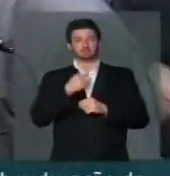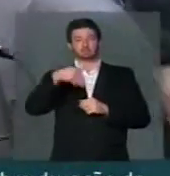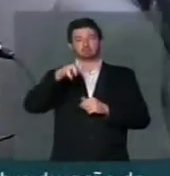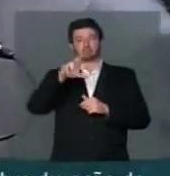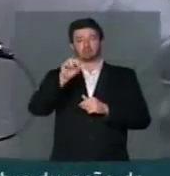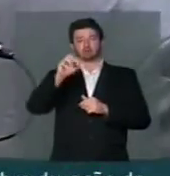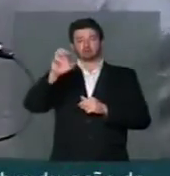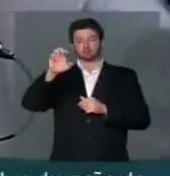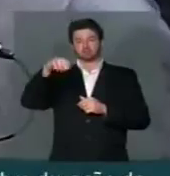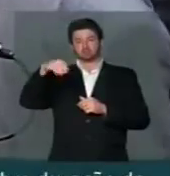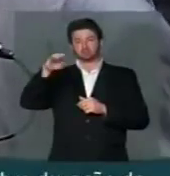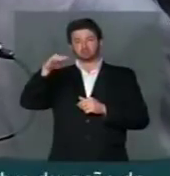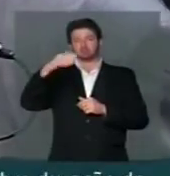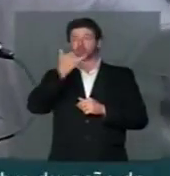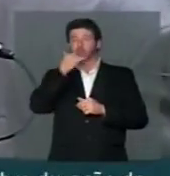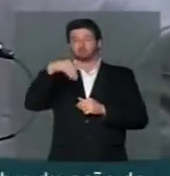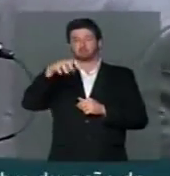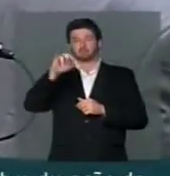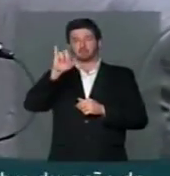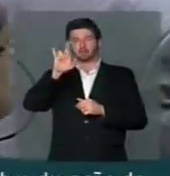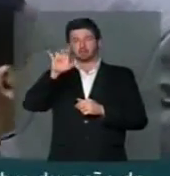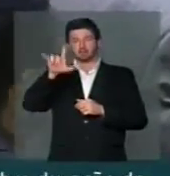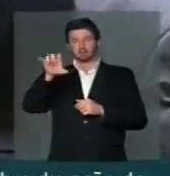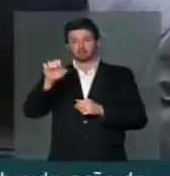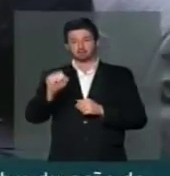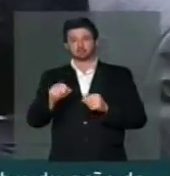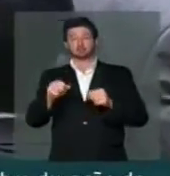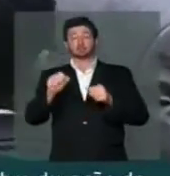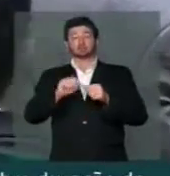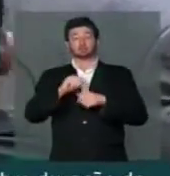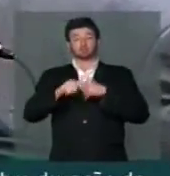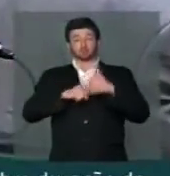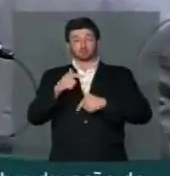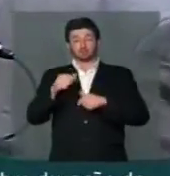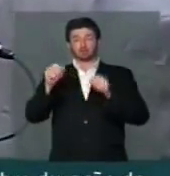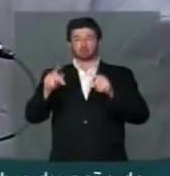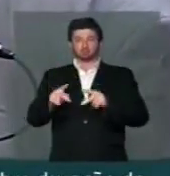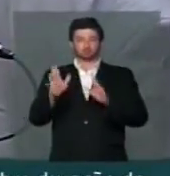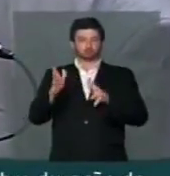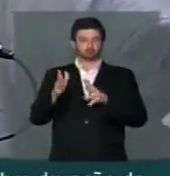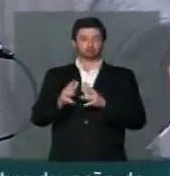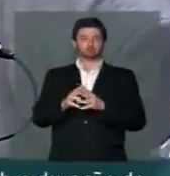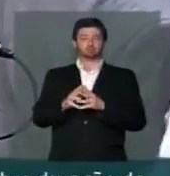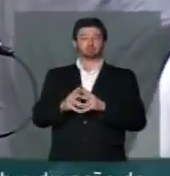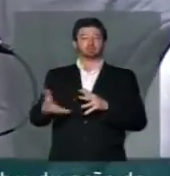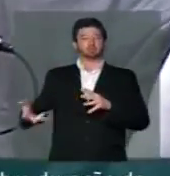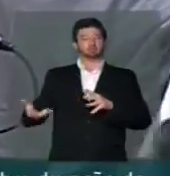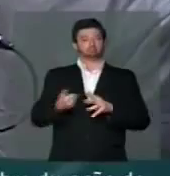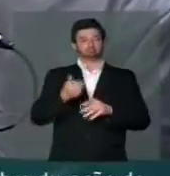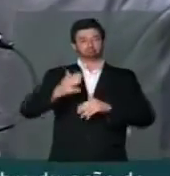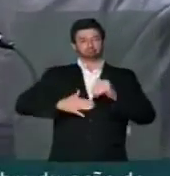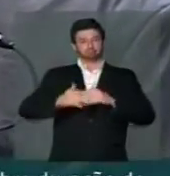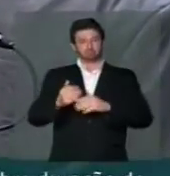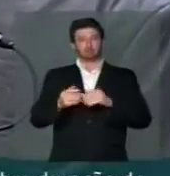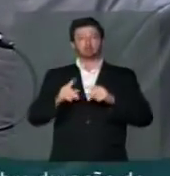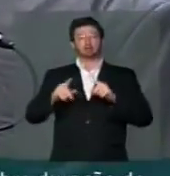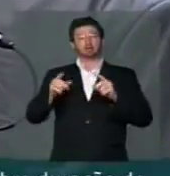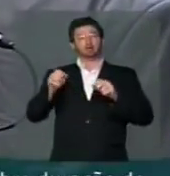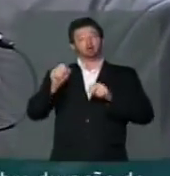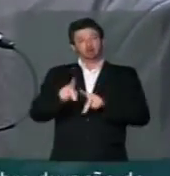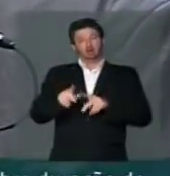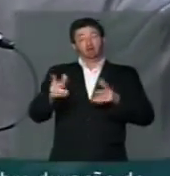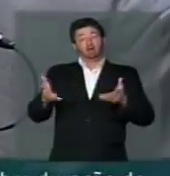que está deixando a diretoria da associação pelo seu trabalho profícuo realizado, e também